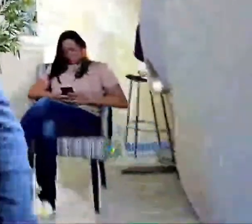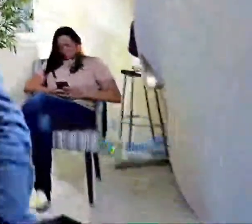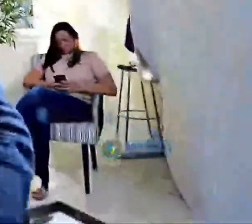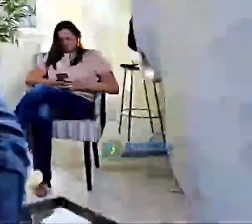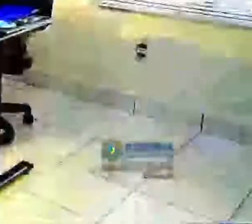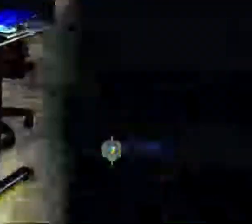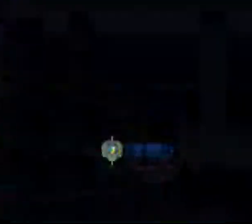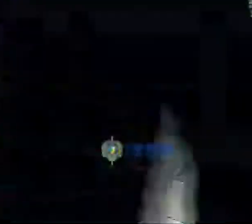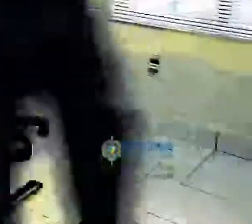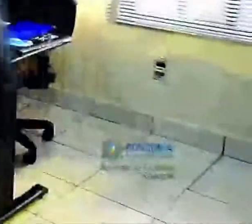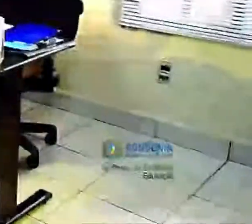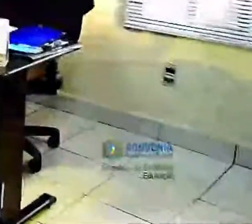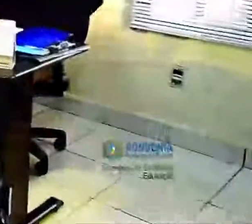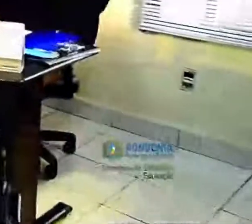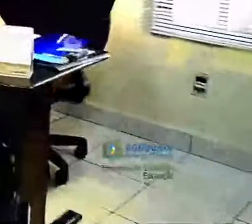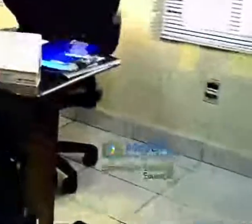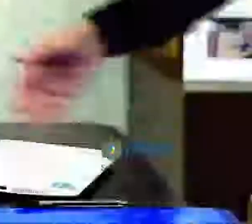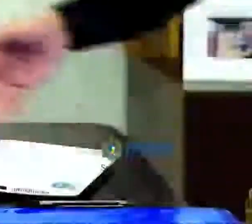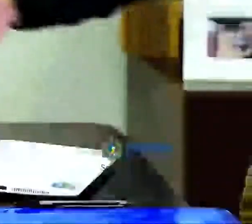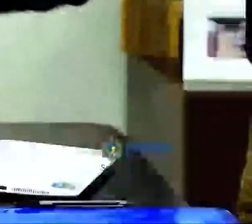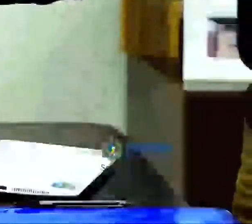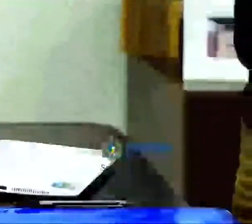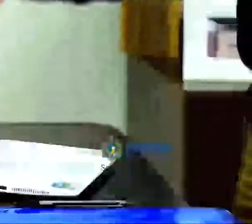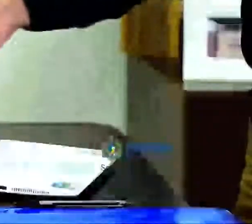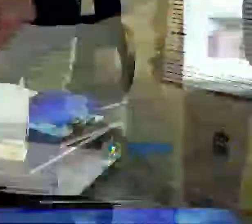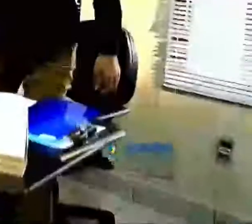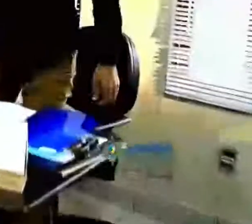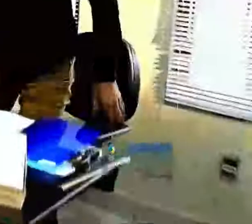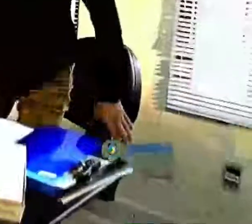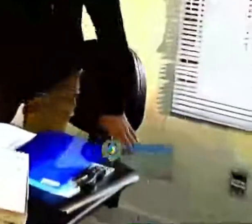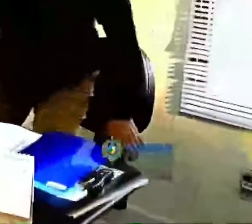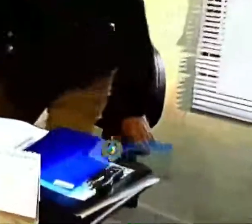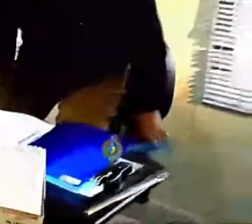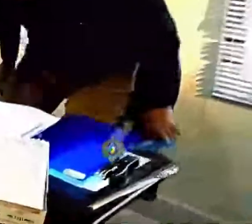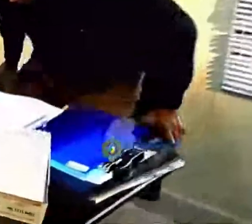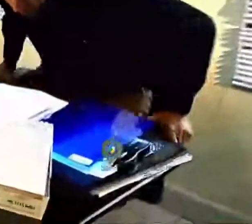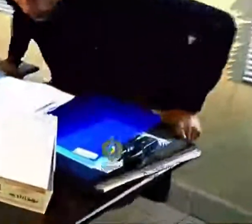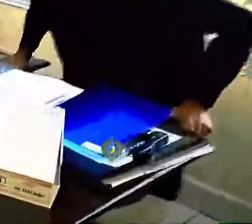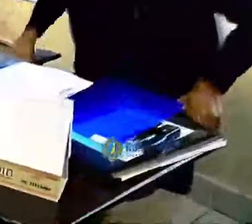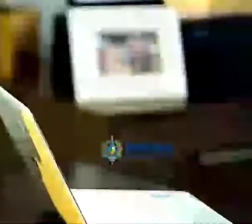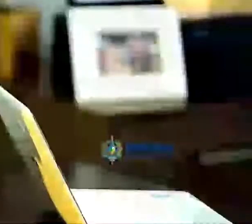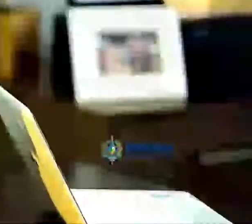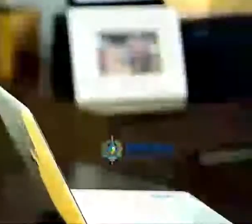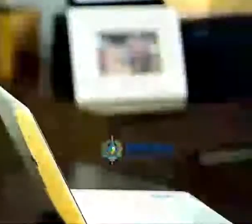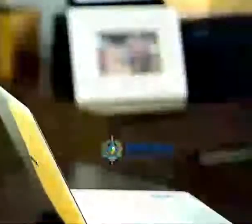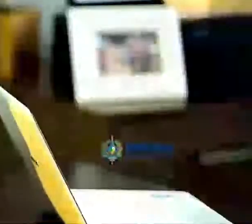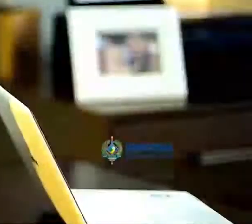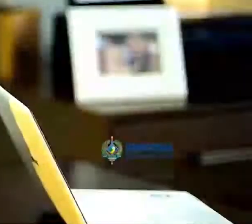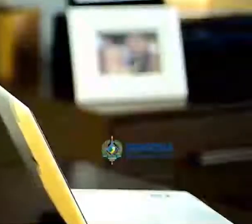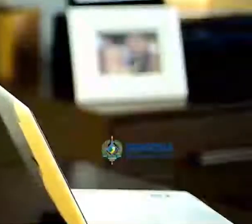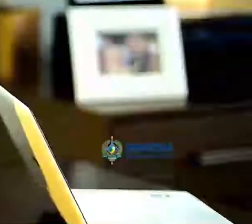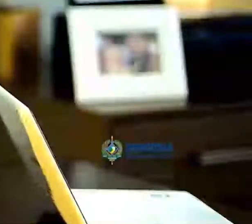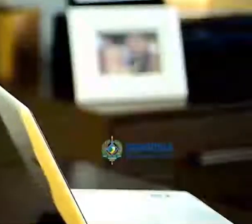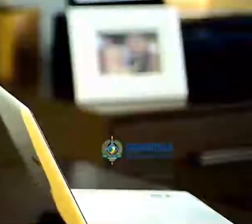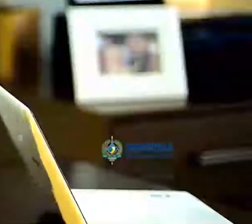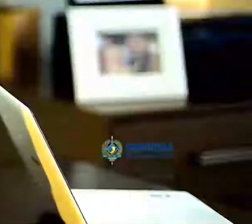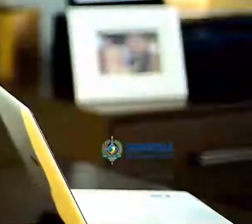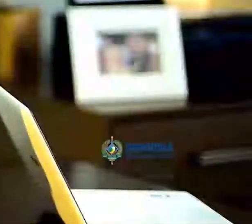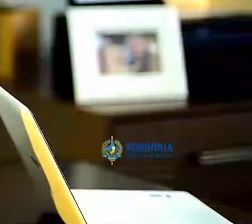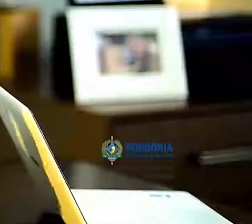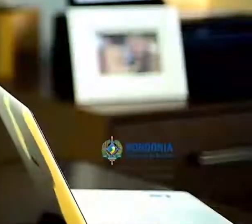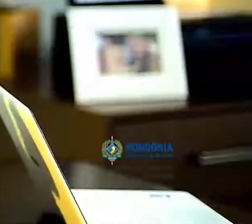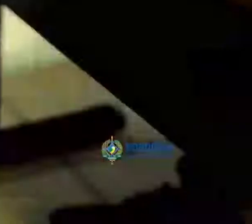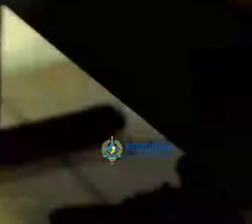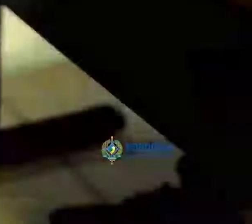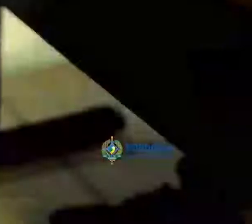também fez tudo errado. Repare bem que ele se embaralhou na hora de cumprimentar o futuro chefe e suas expressões faciais demonstravam